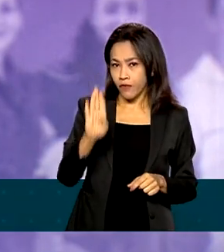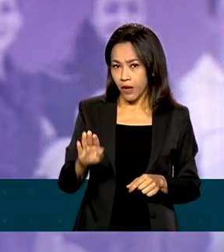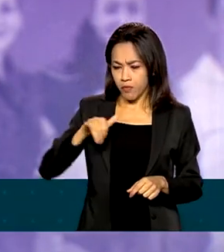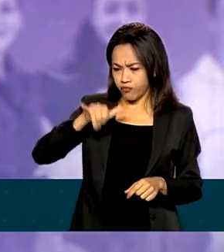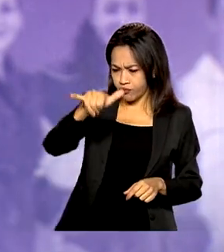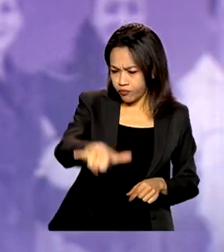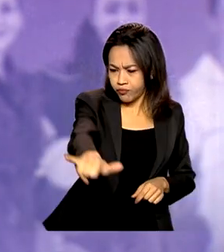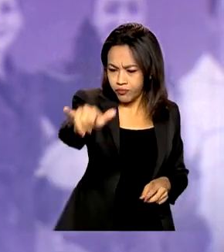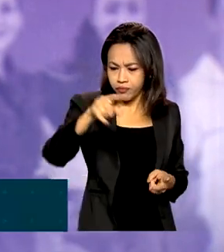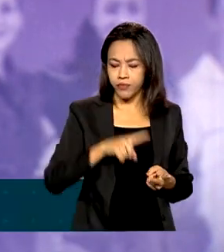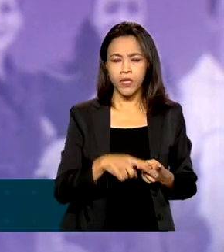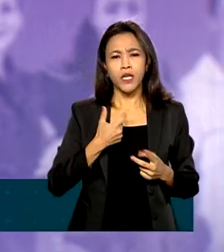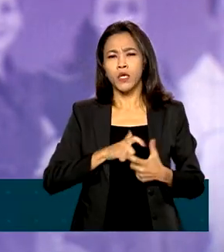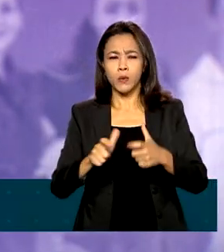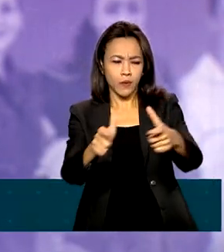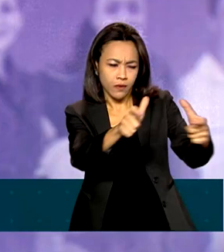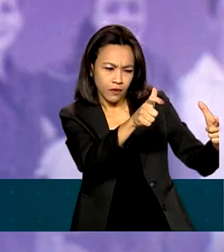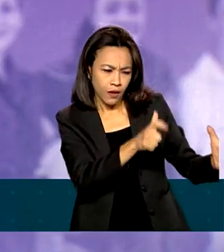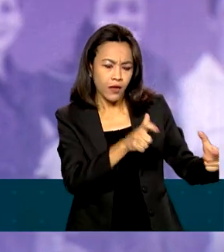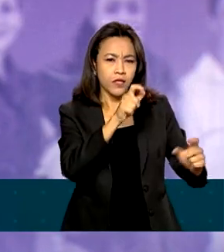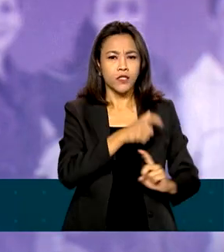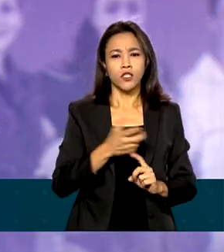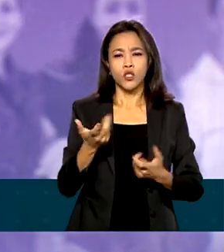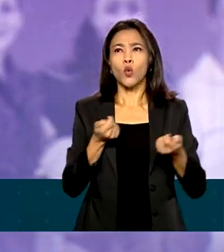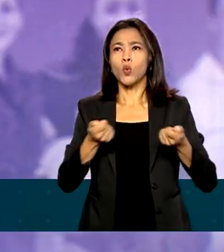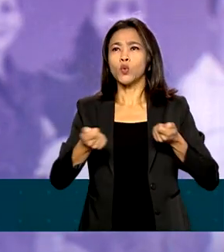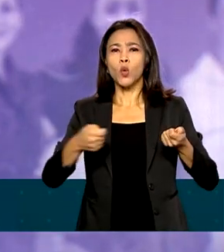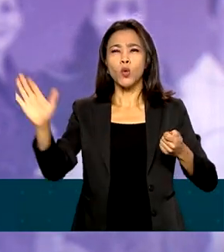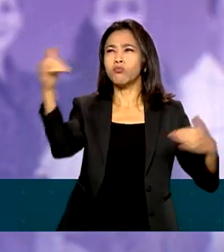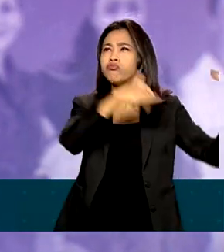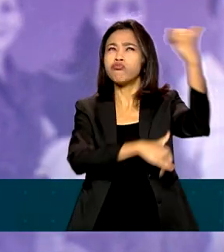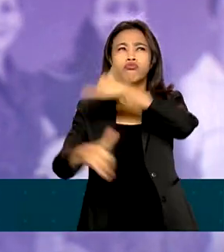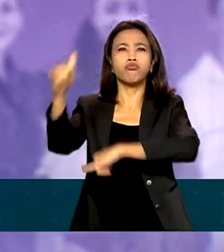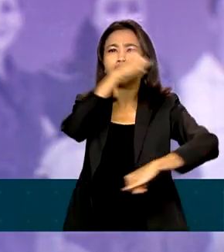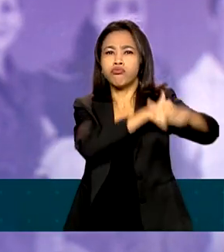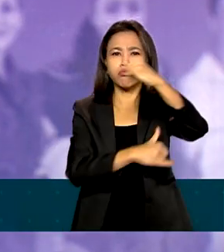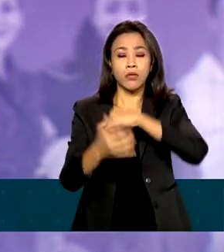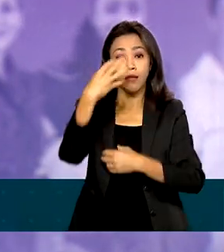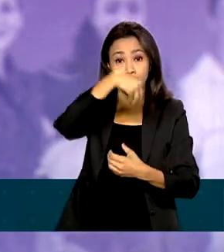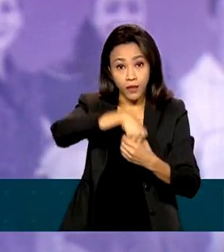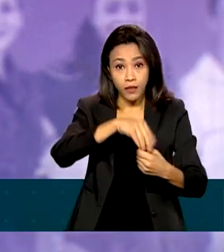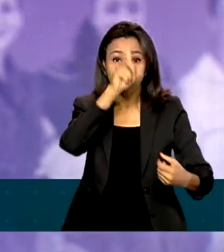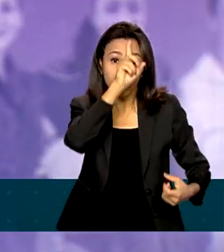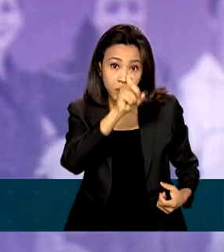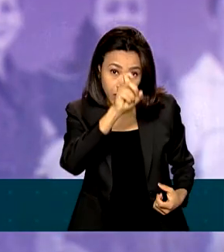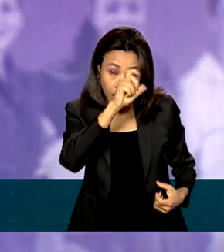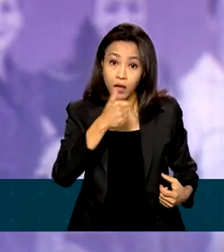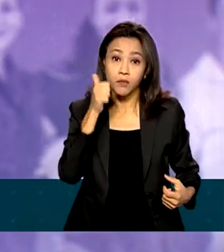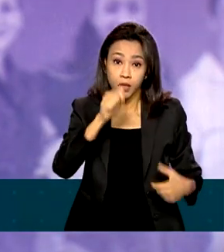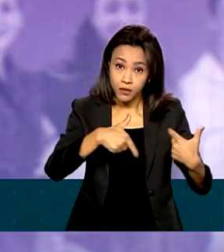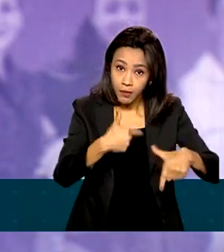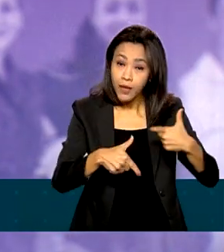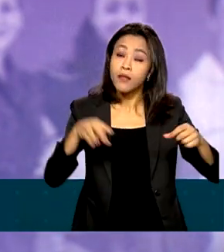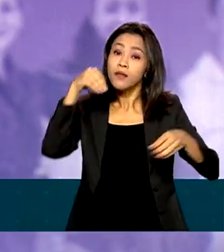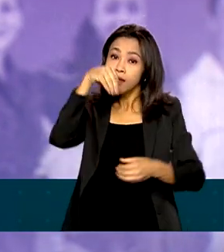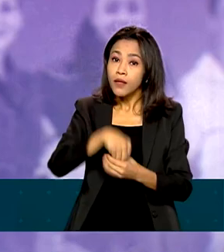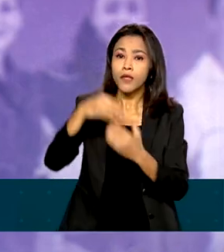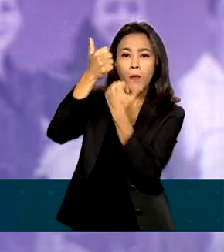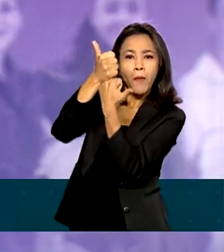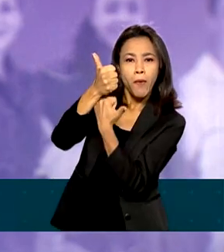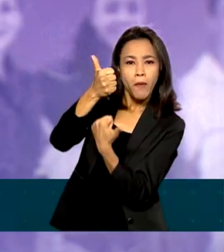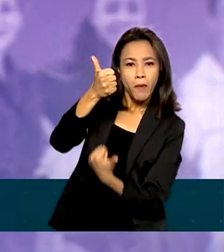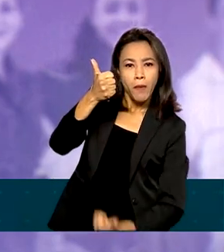pistas, nos hangares, nas torres de controle de tráfego aéreo, em hospitais e unidades administrativas. É